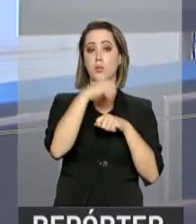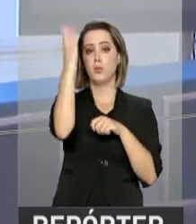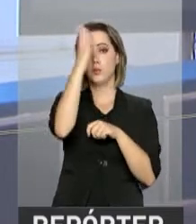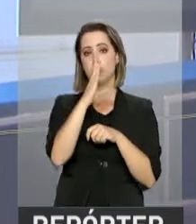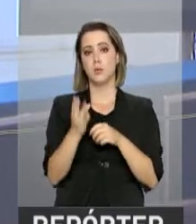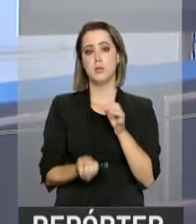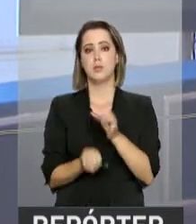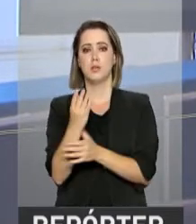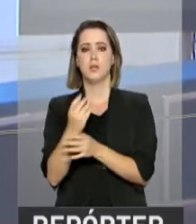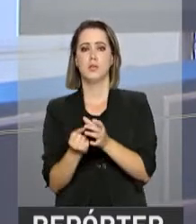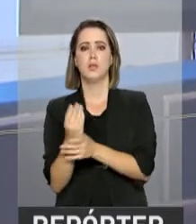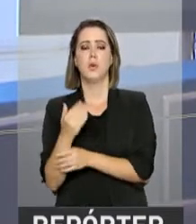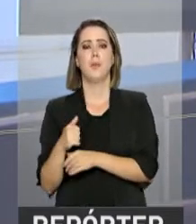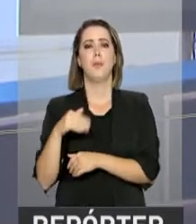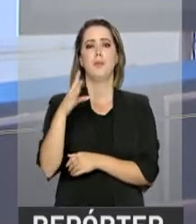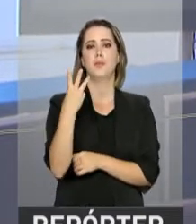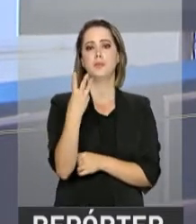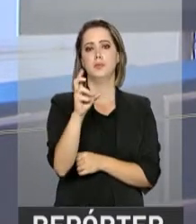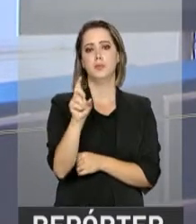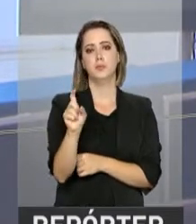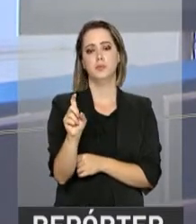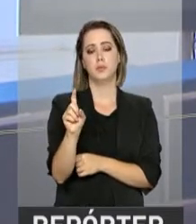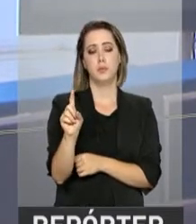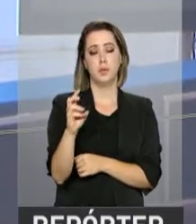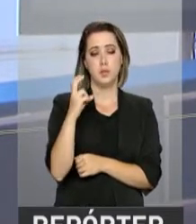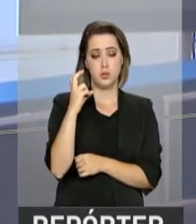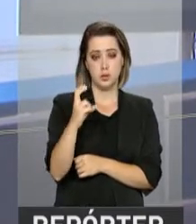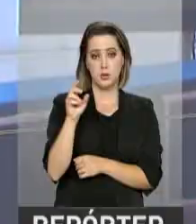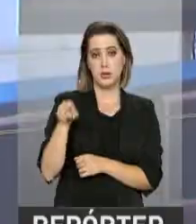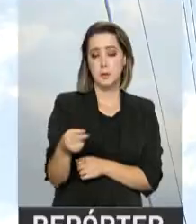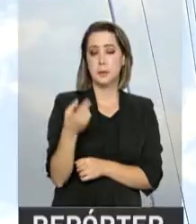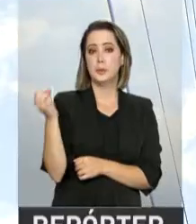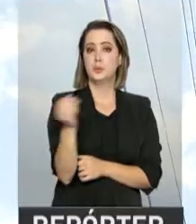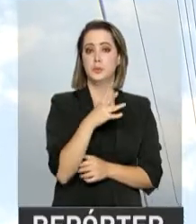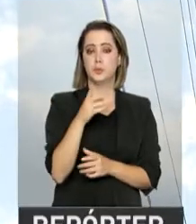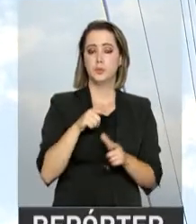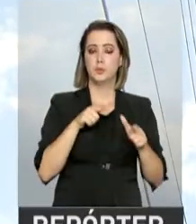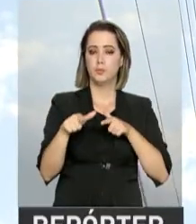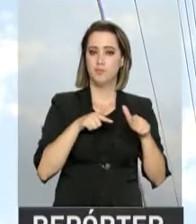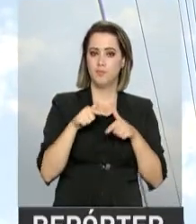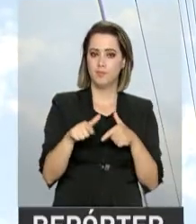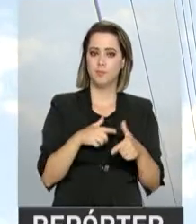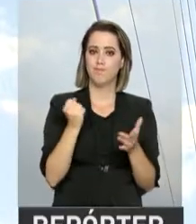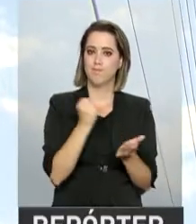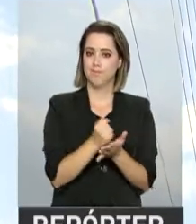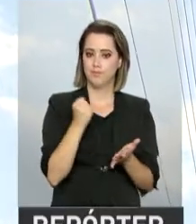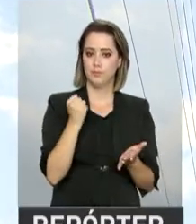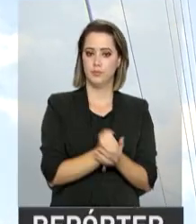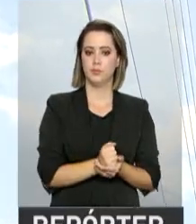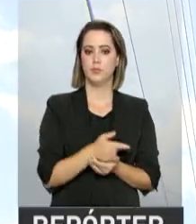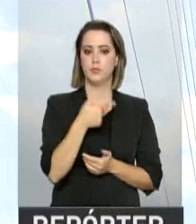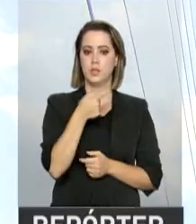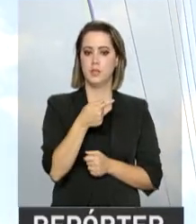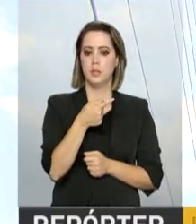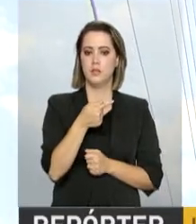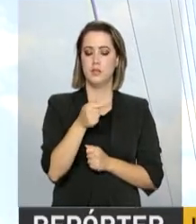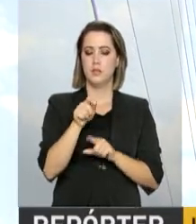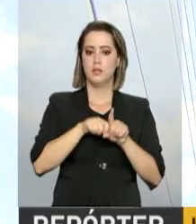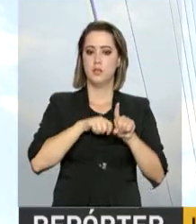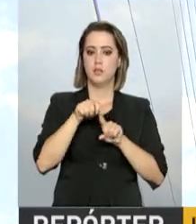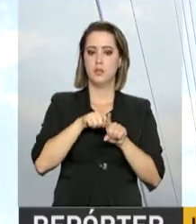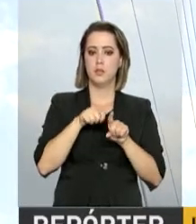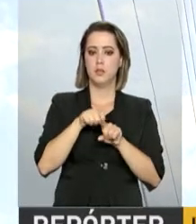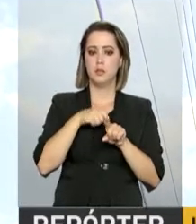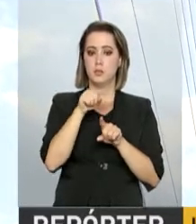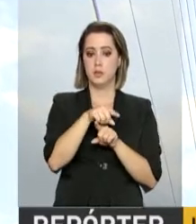criou mais de 35 mil novas vagas de emprego formal. Foram 7 meses até Marcos conseguir